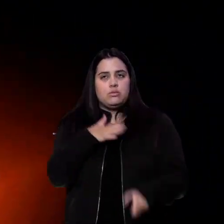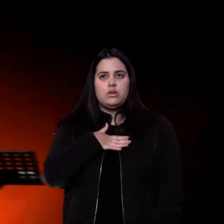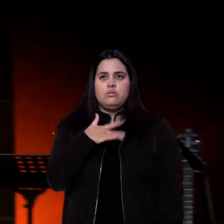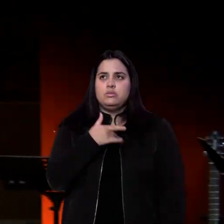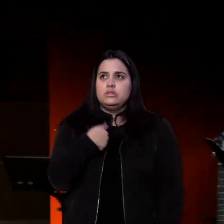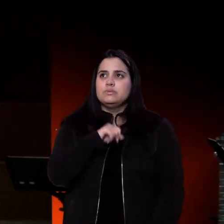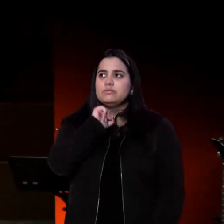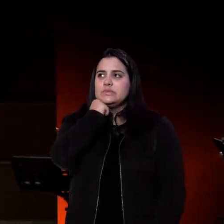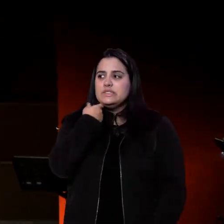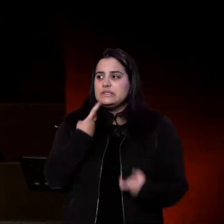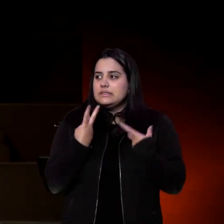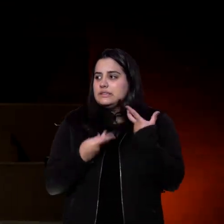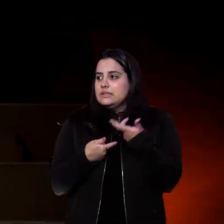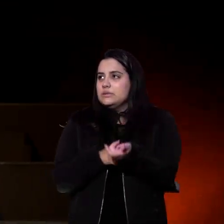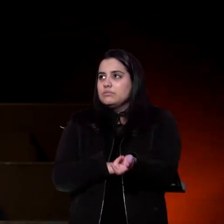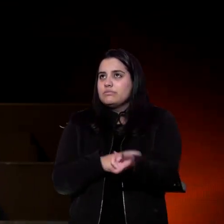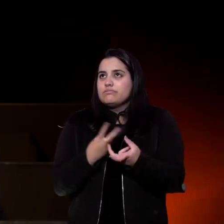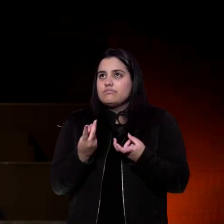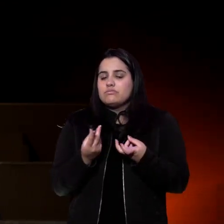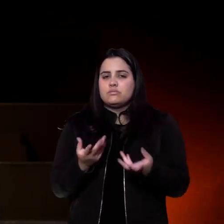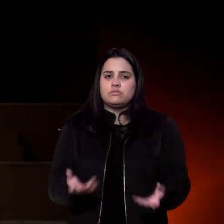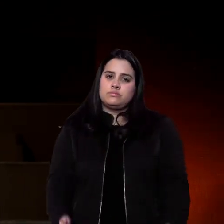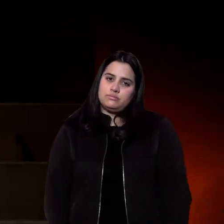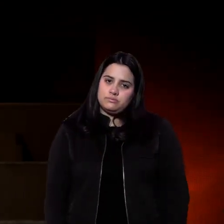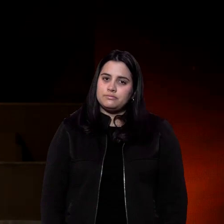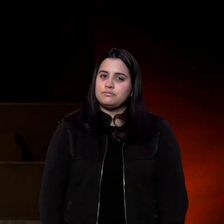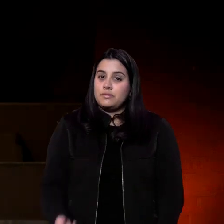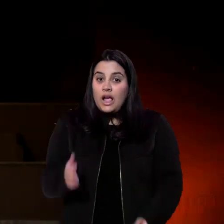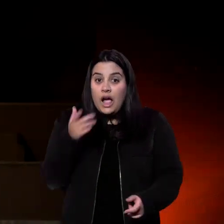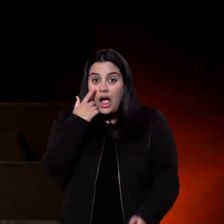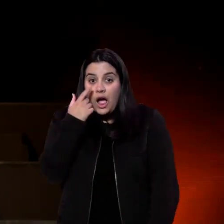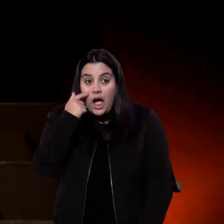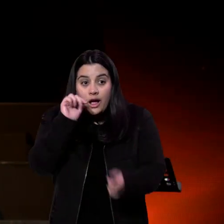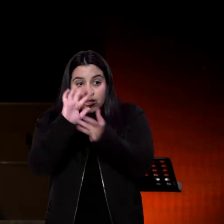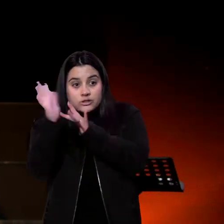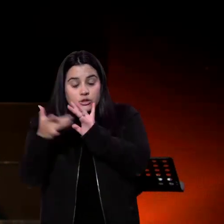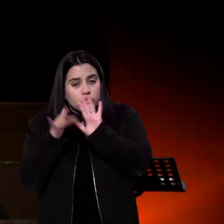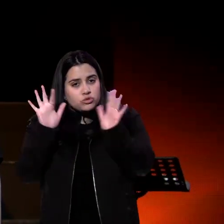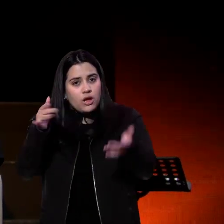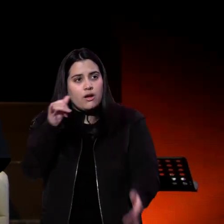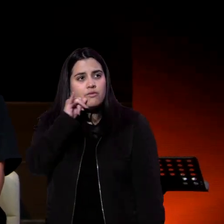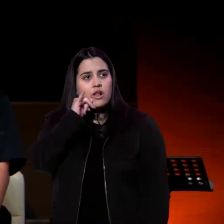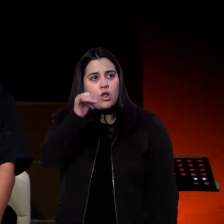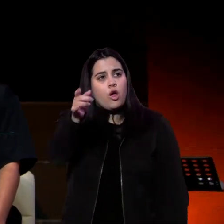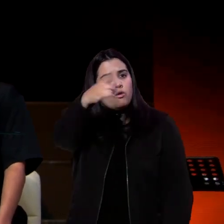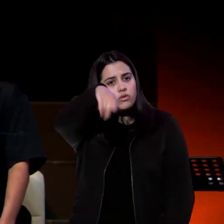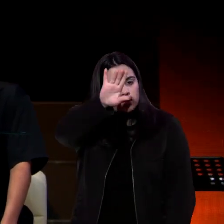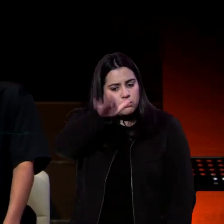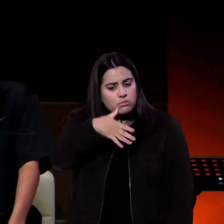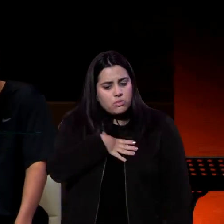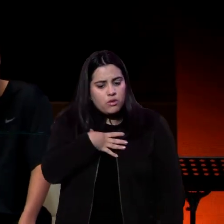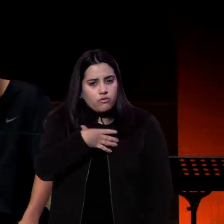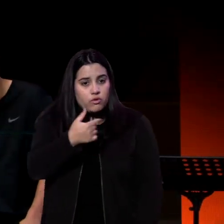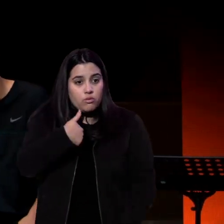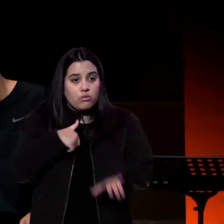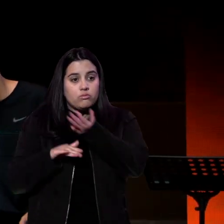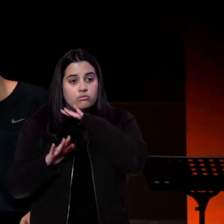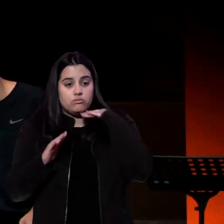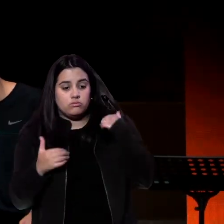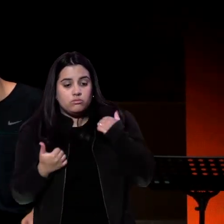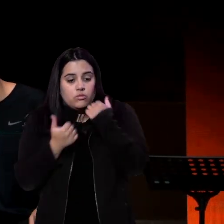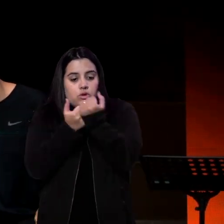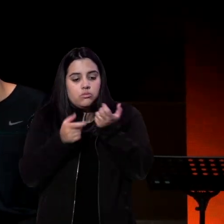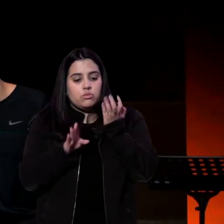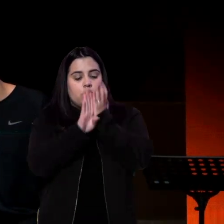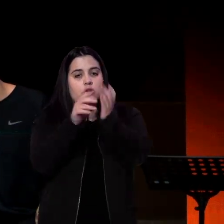tanta ansiedade? Ei! Jesus já disse, você é meu filho, eu morri no seu lugar,